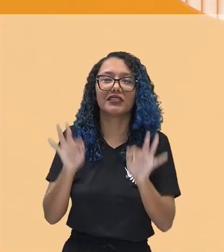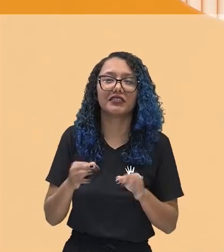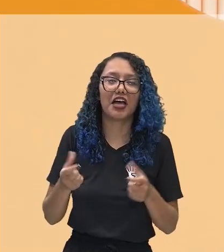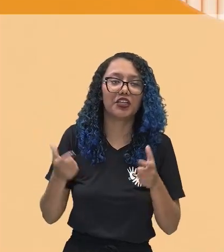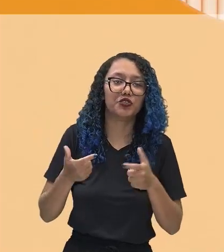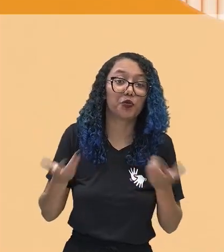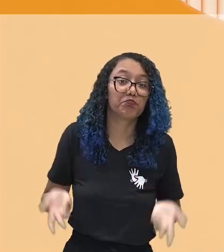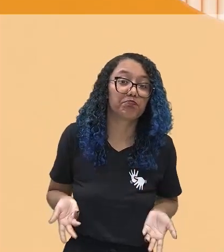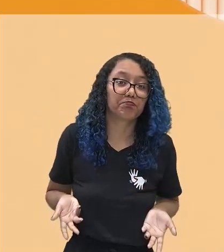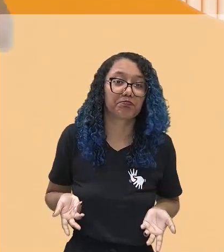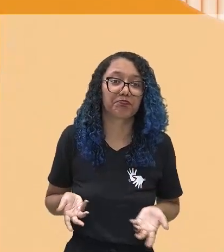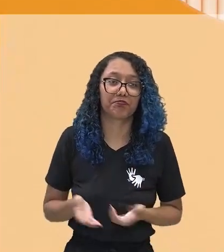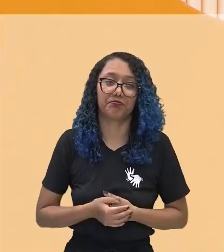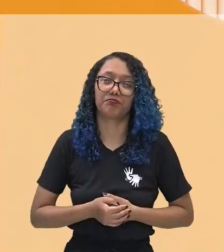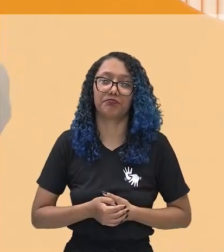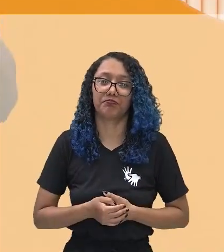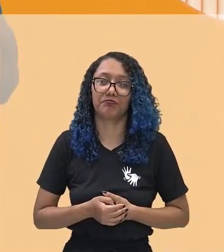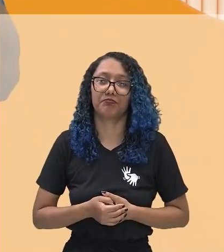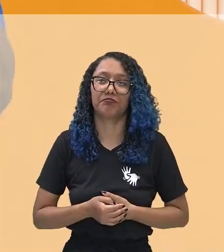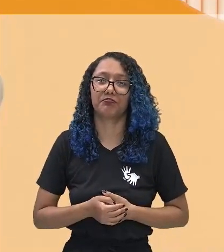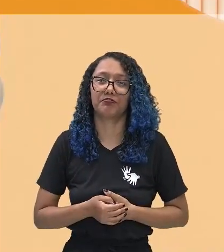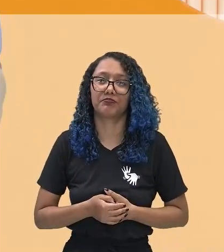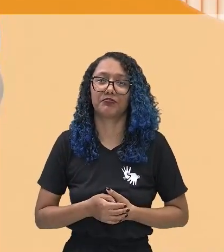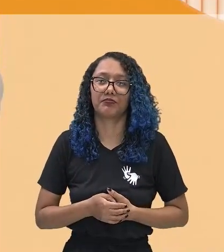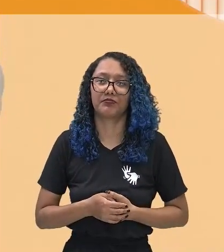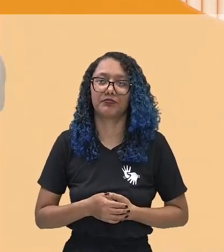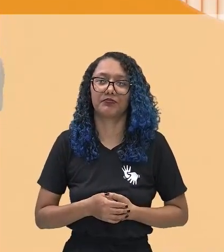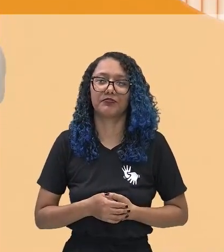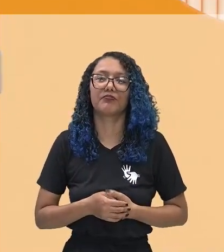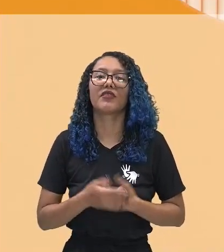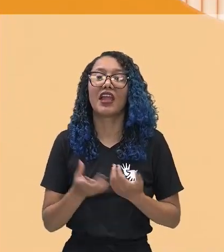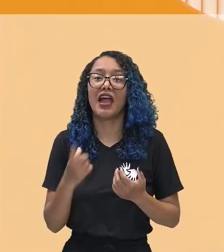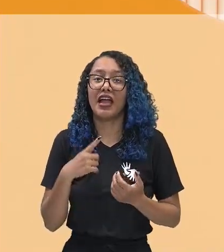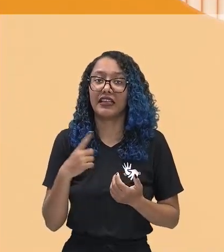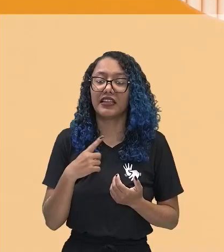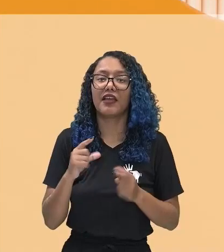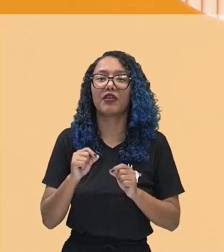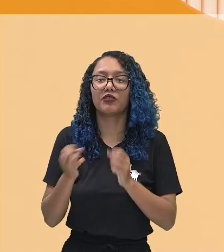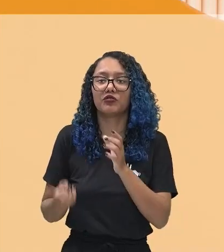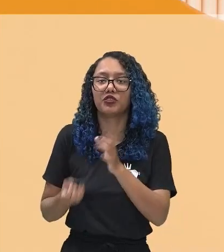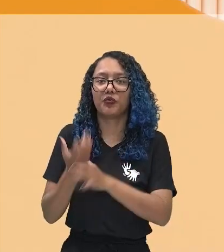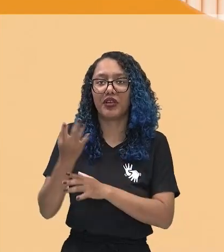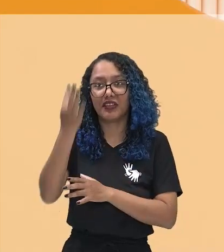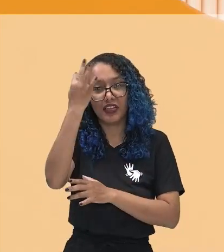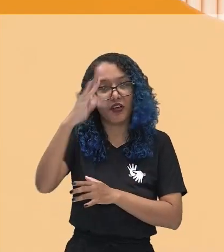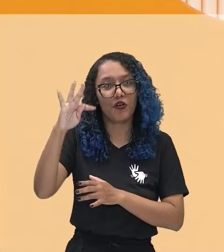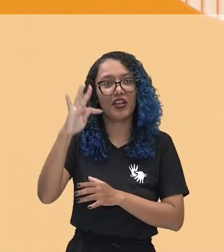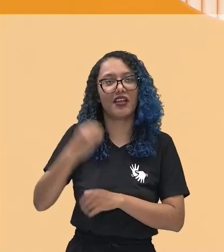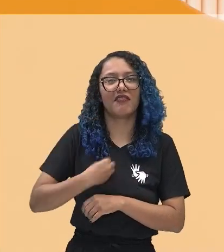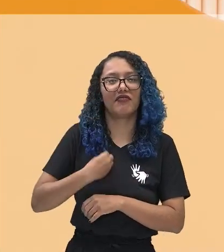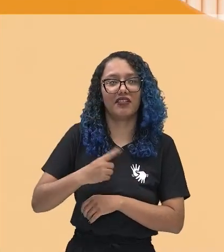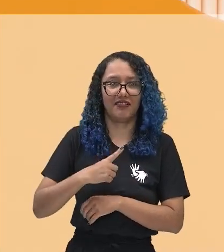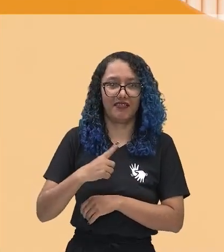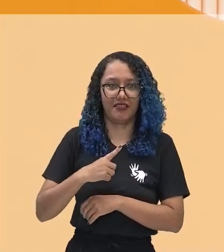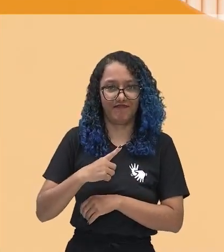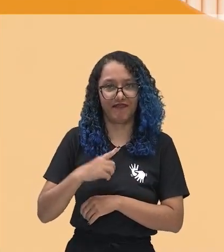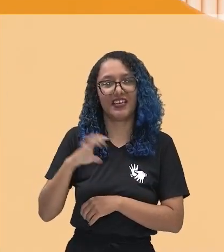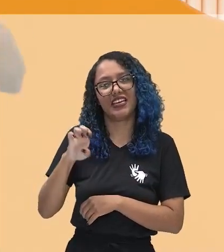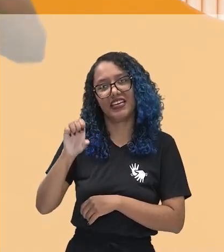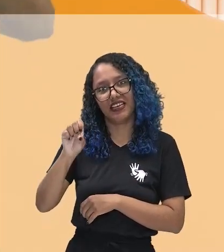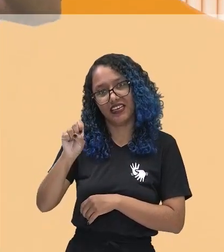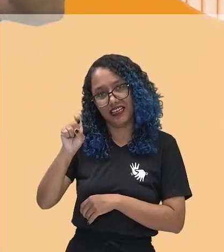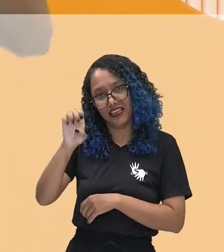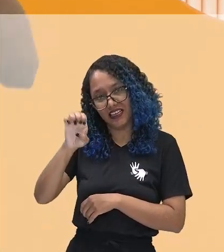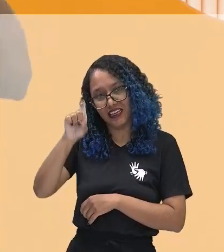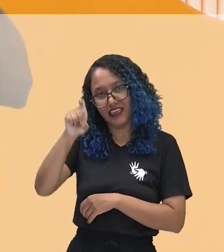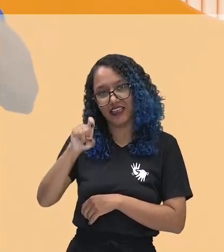aí? É quando surge essa tendência filosófica chamada existencialismo, tá bom? O